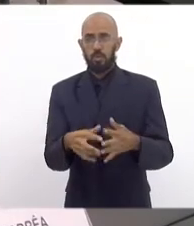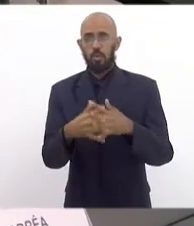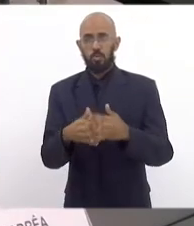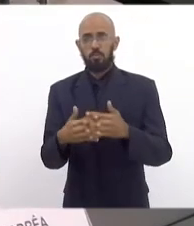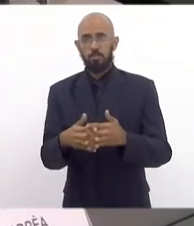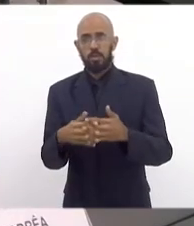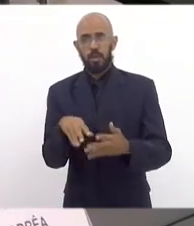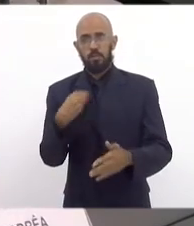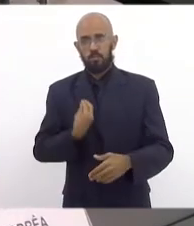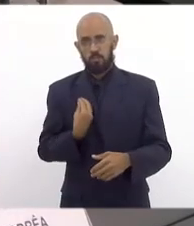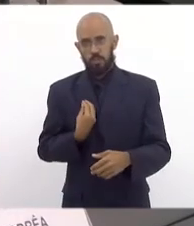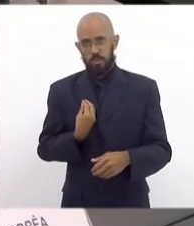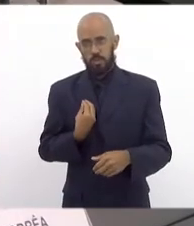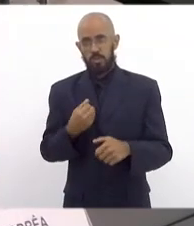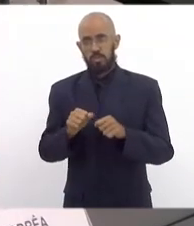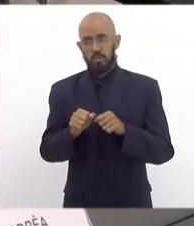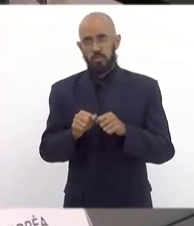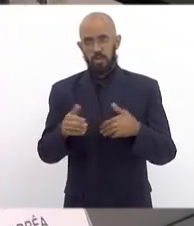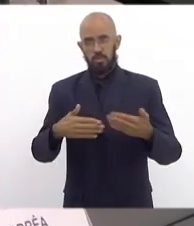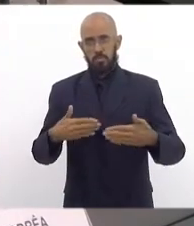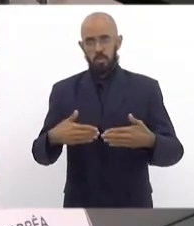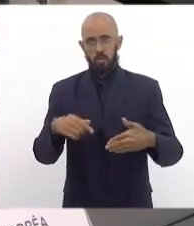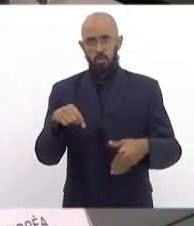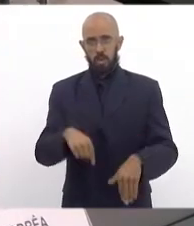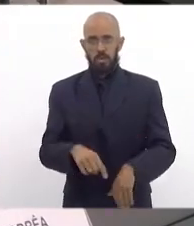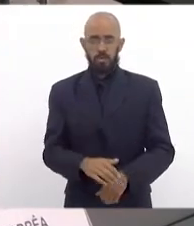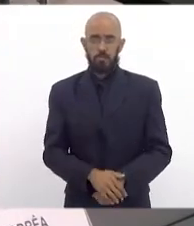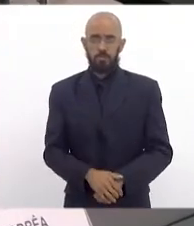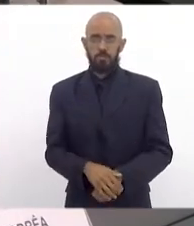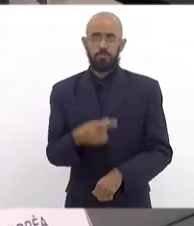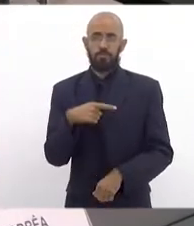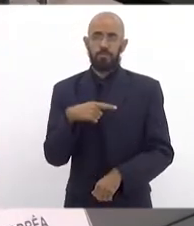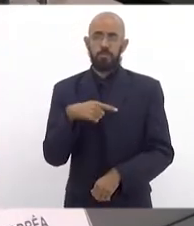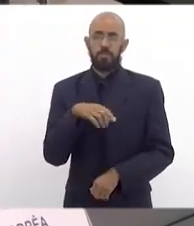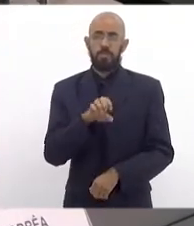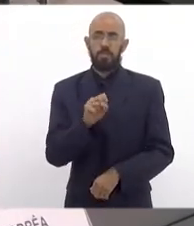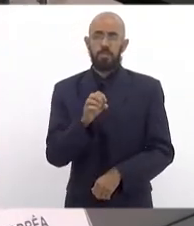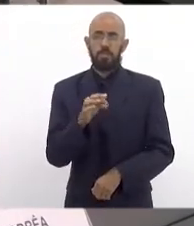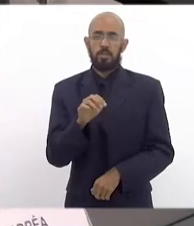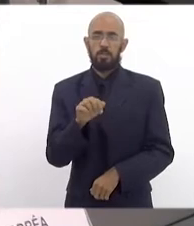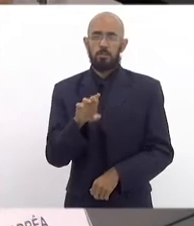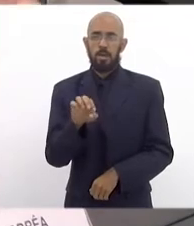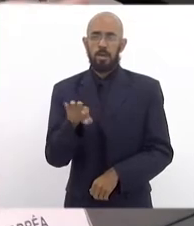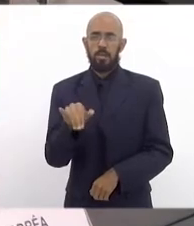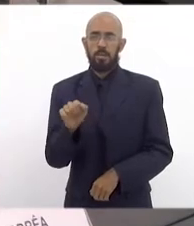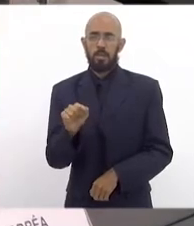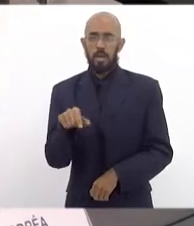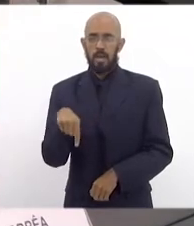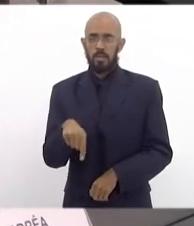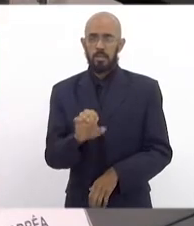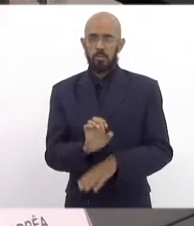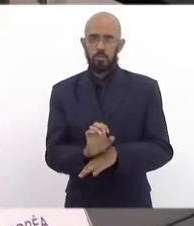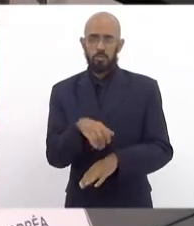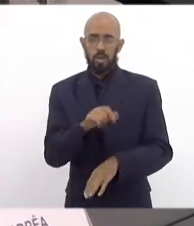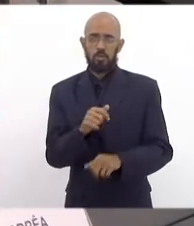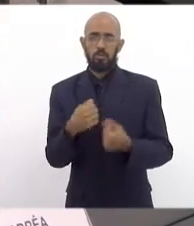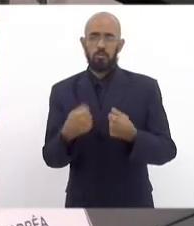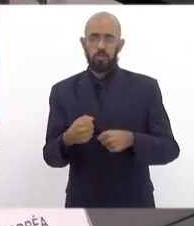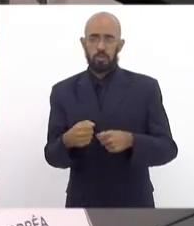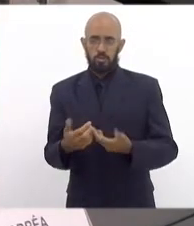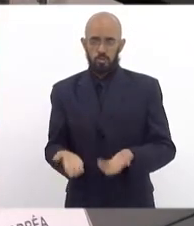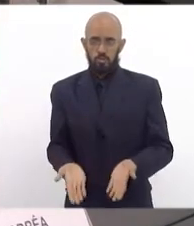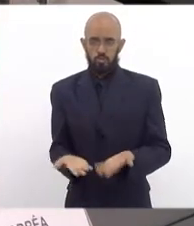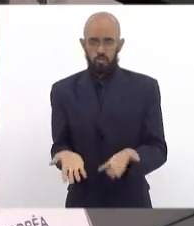a vida de quem produz aqui então é só por isso tem estamparias importantes nossa cidade precisa de algum a forma de